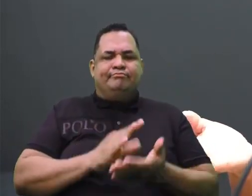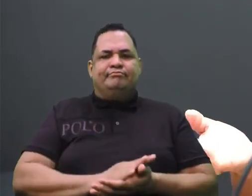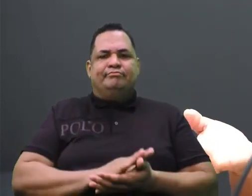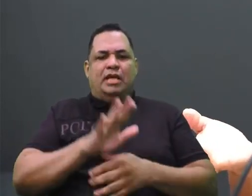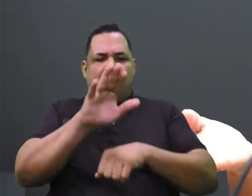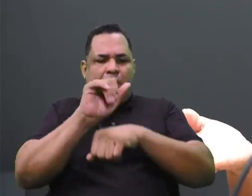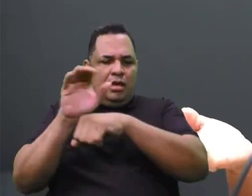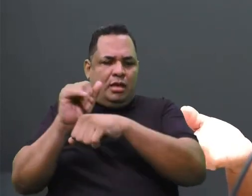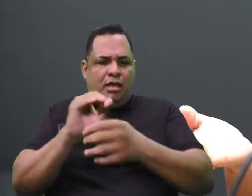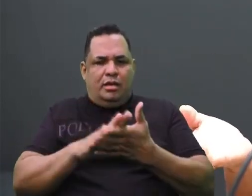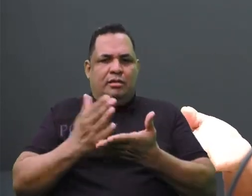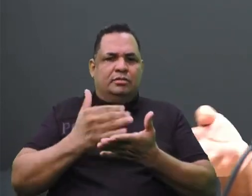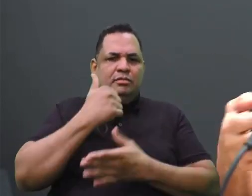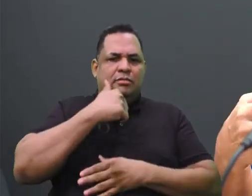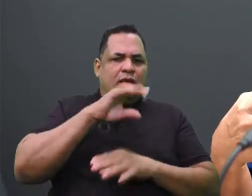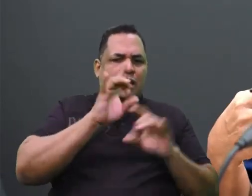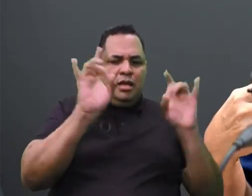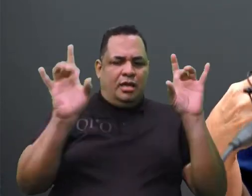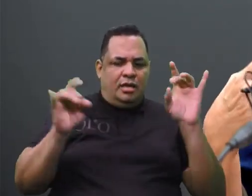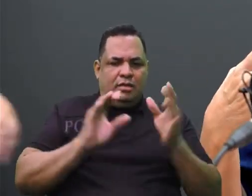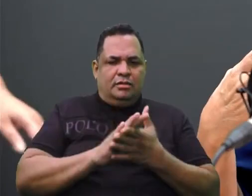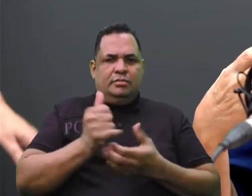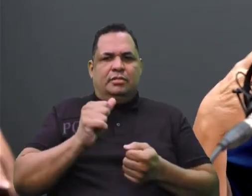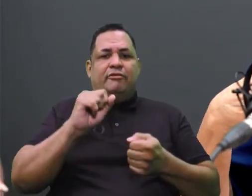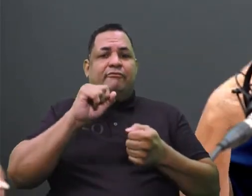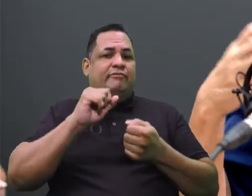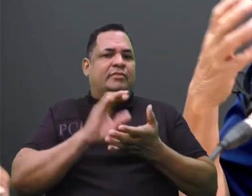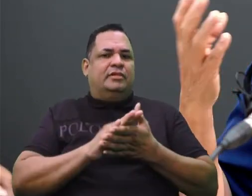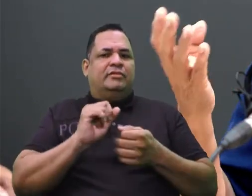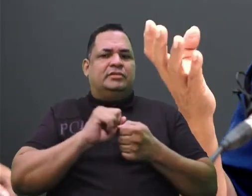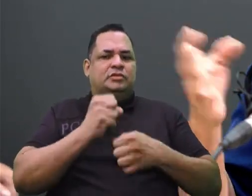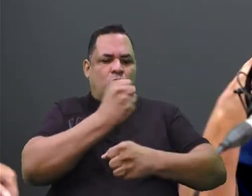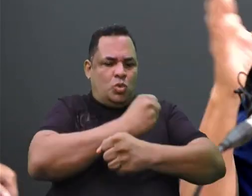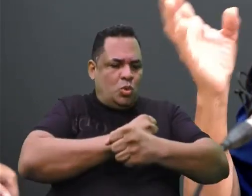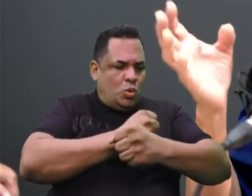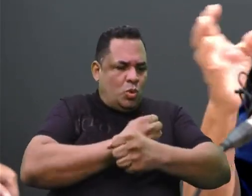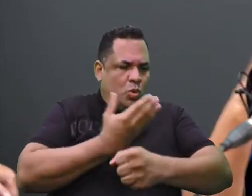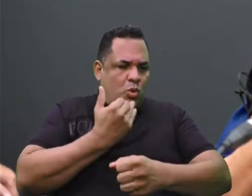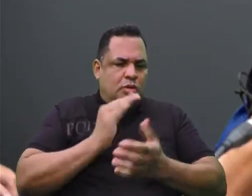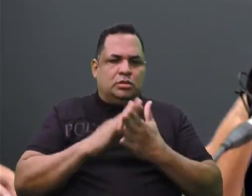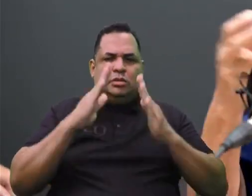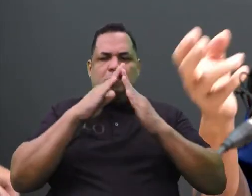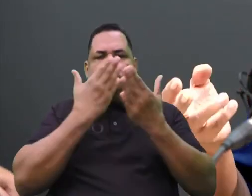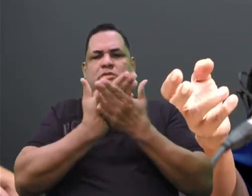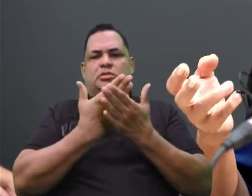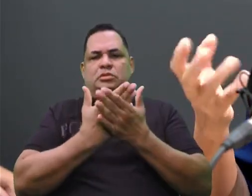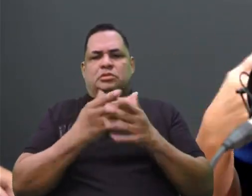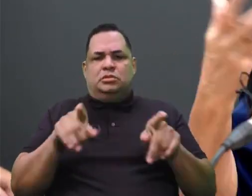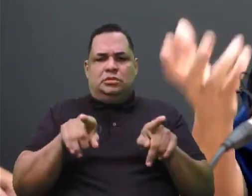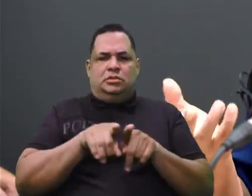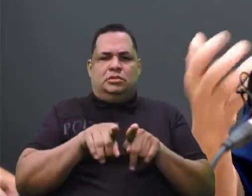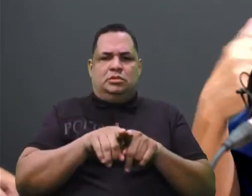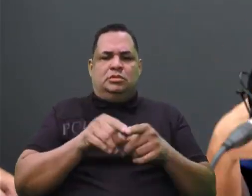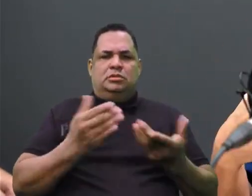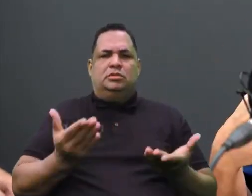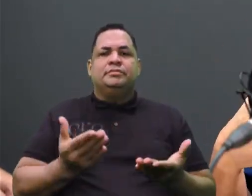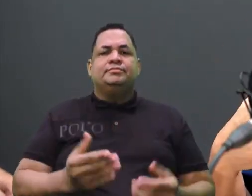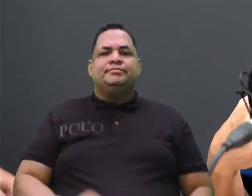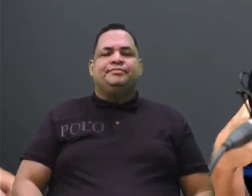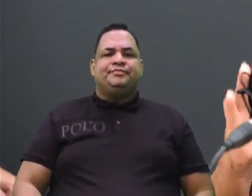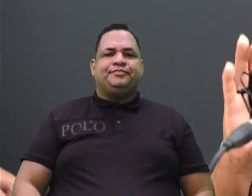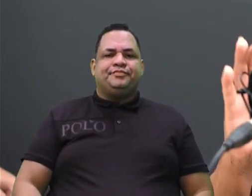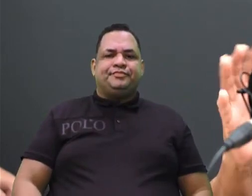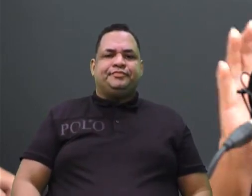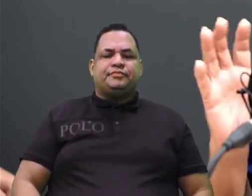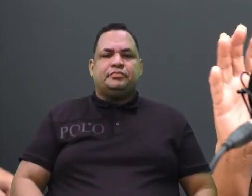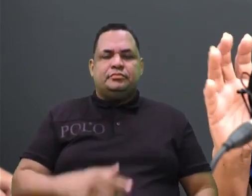merenda. E aí... 16 anos? Eu fui criada mais para trabalhar fora do que trabalhar em casa.